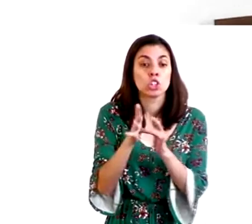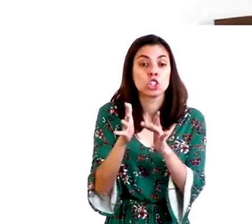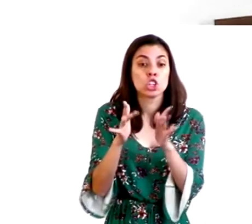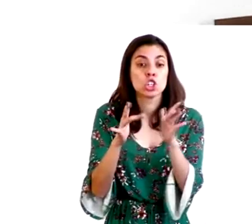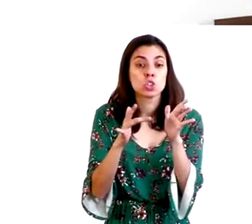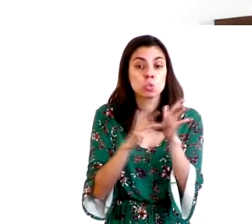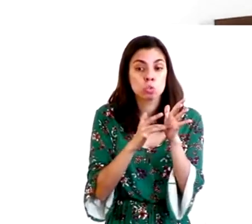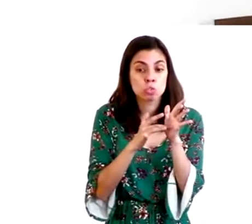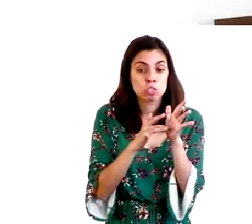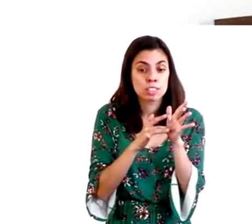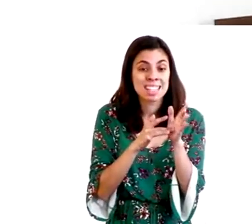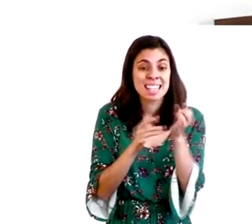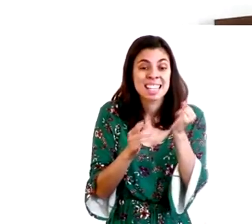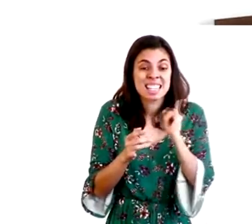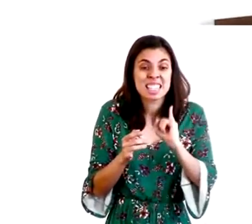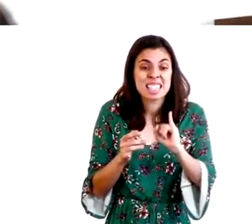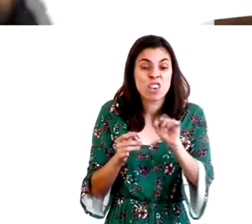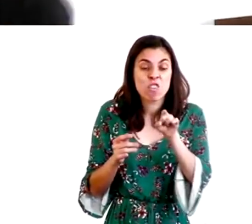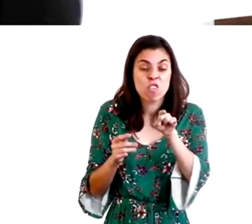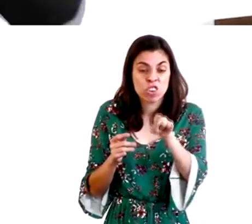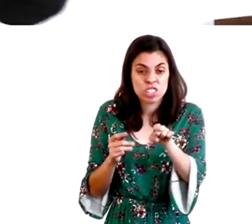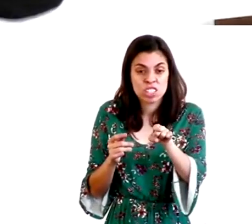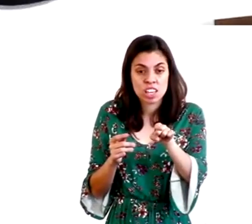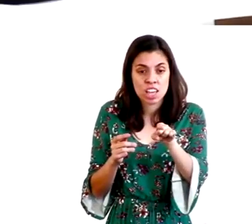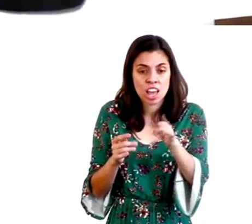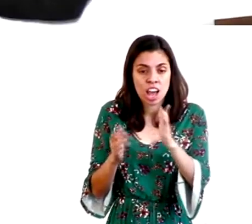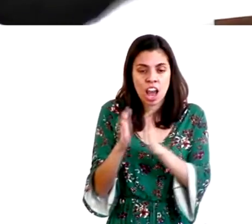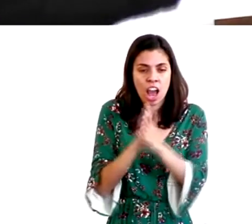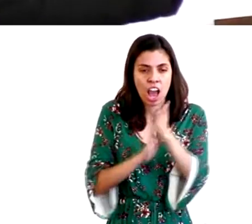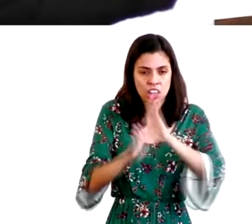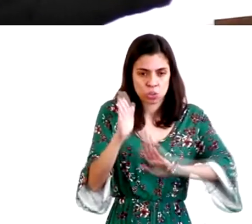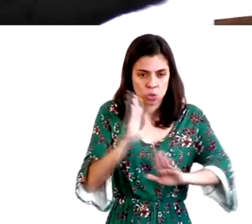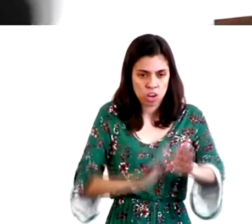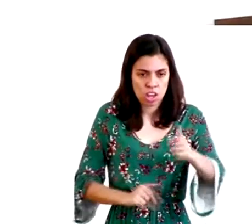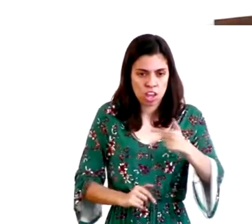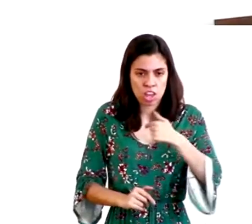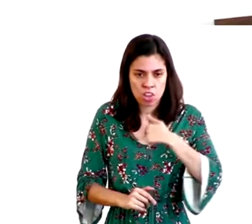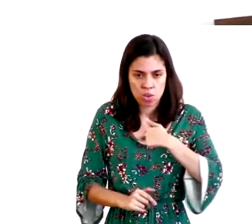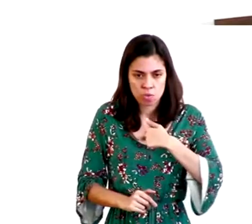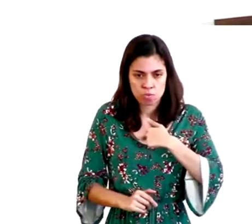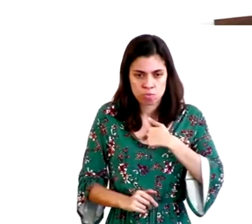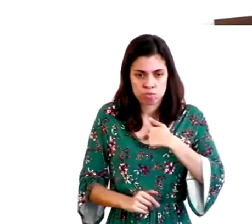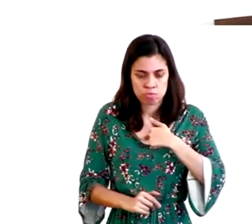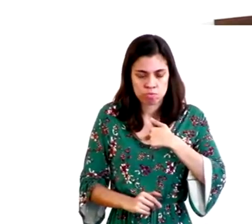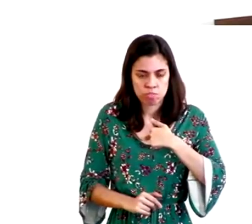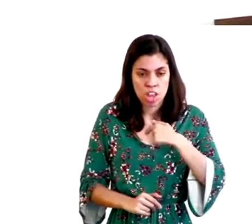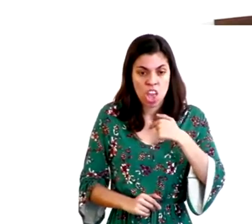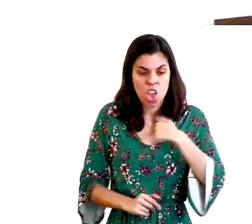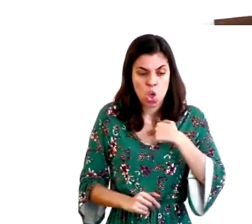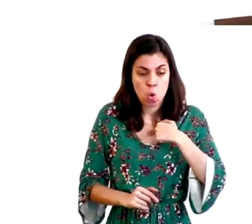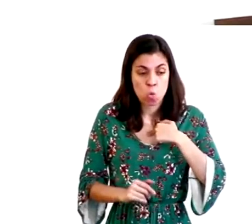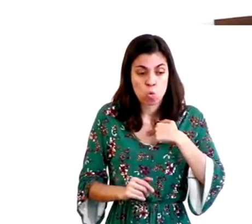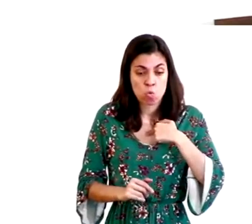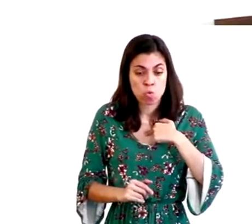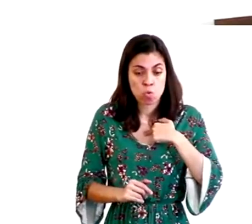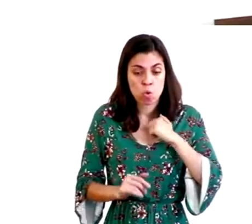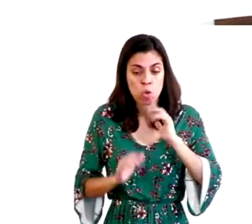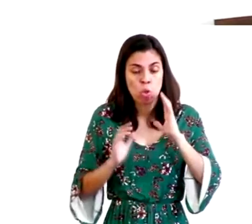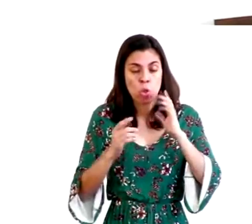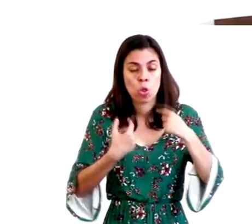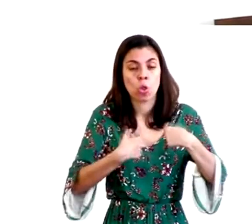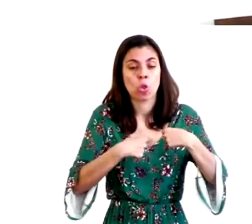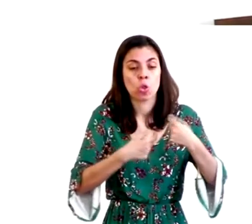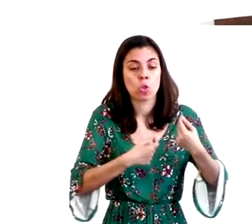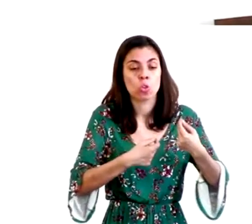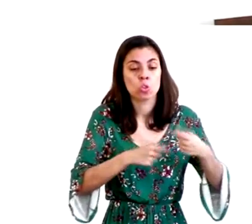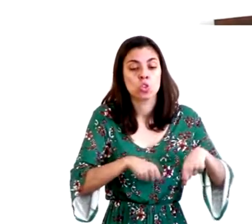da Transfiguração, quando Cristo se revela em sua glória, antes do tempo chegado aos